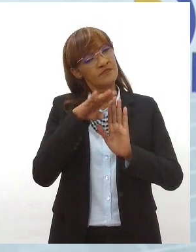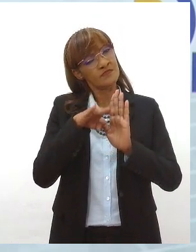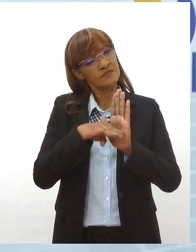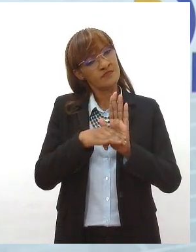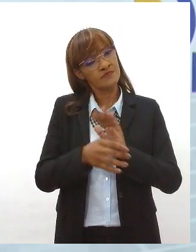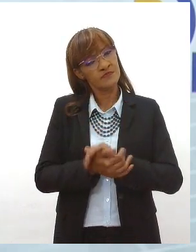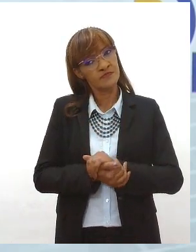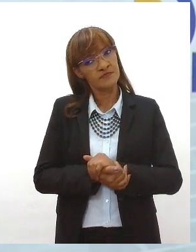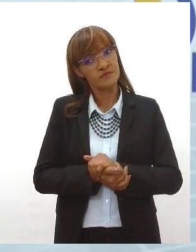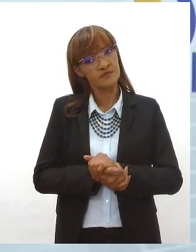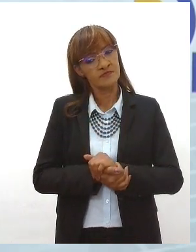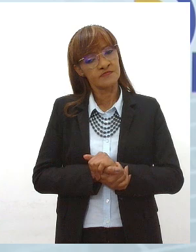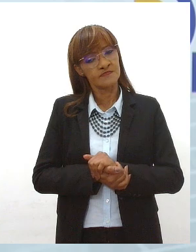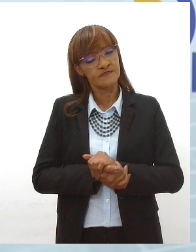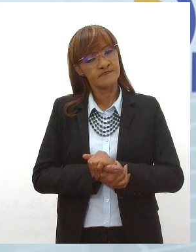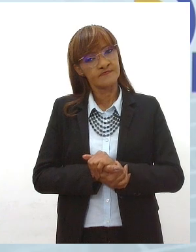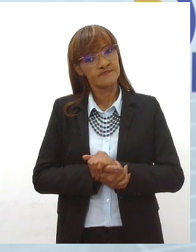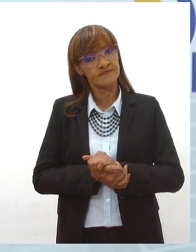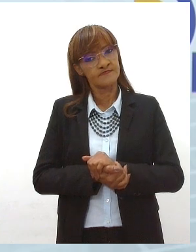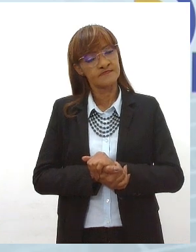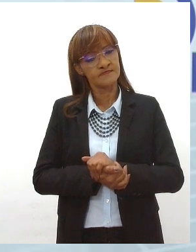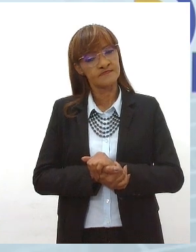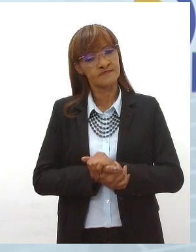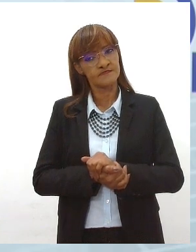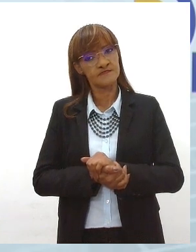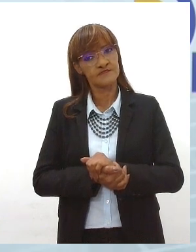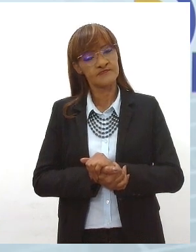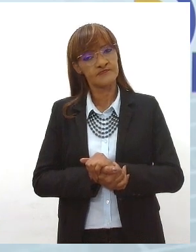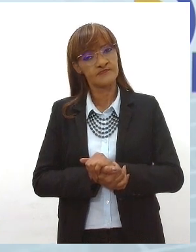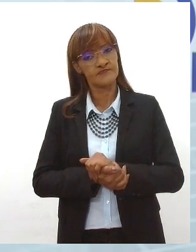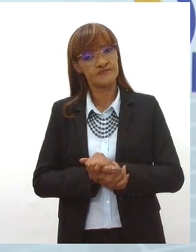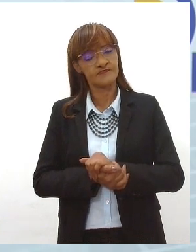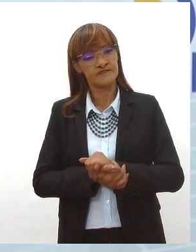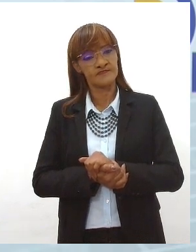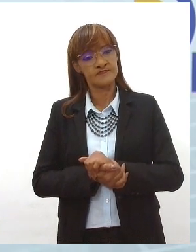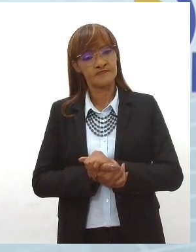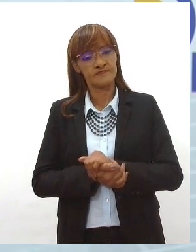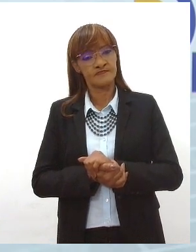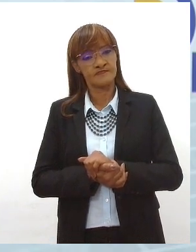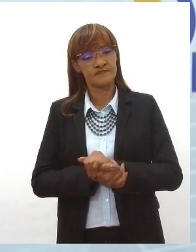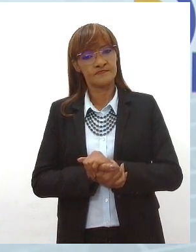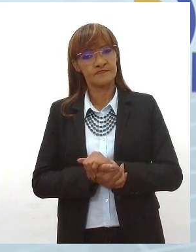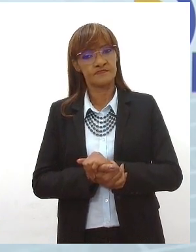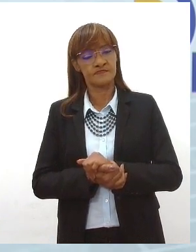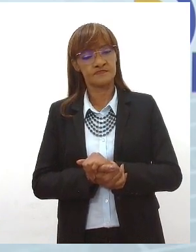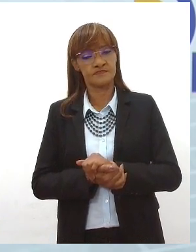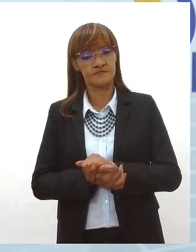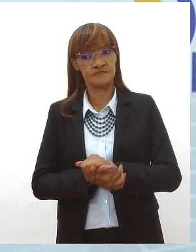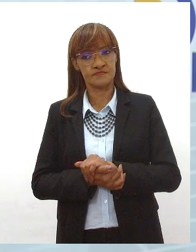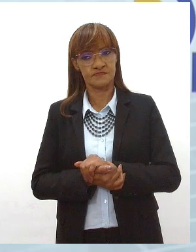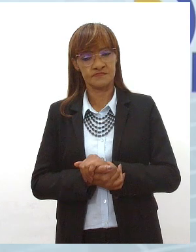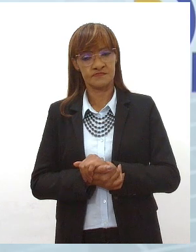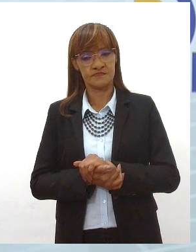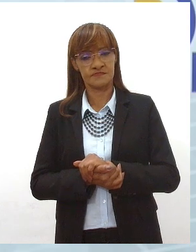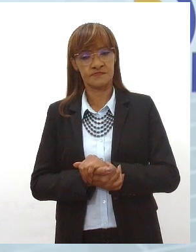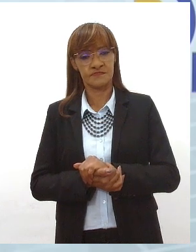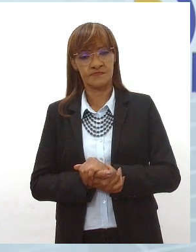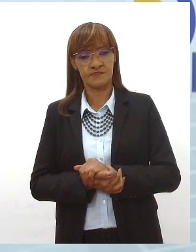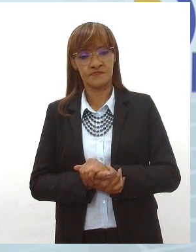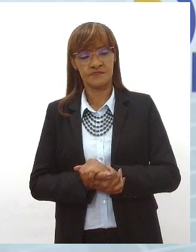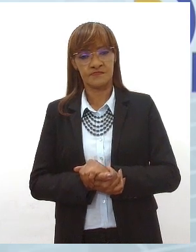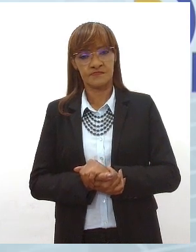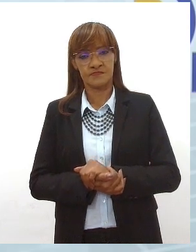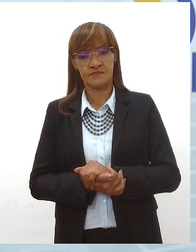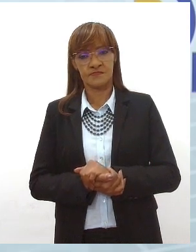daqui a pouquinho inicia a sessão especial de outorga da medalha, deputada Quintina Diniz. Eu vou ficando por aqui, muito obrigado pela